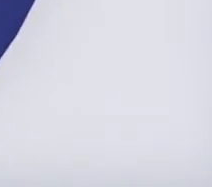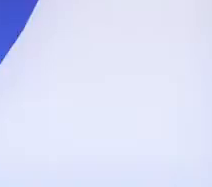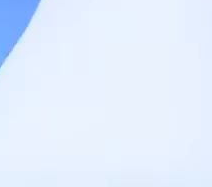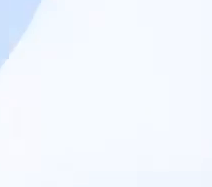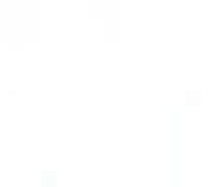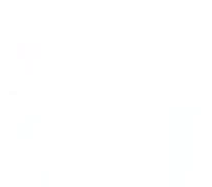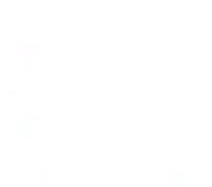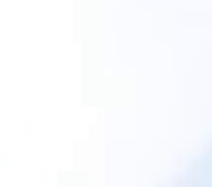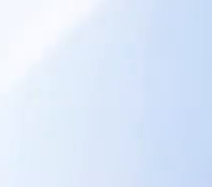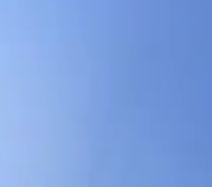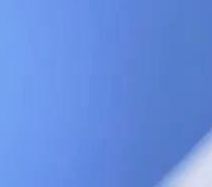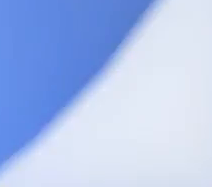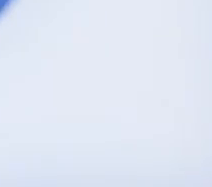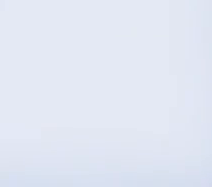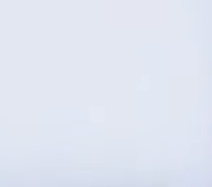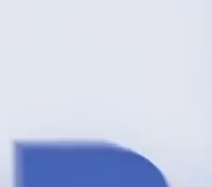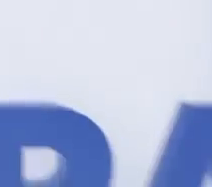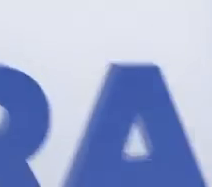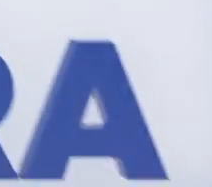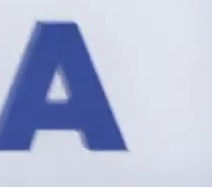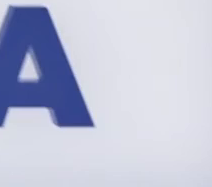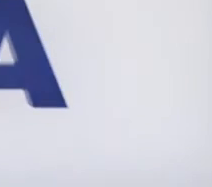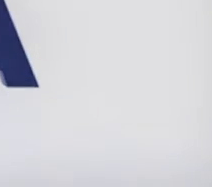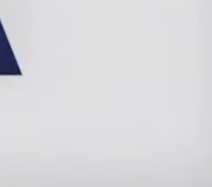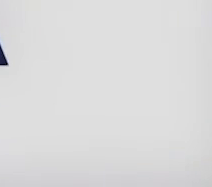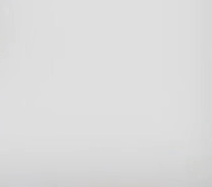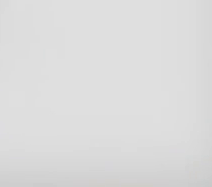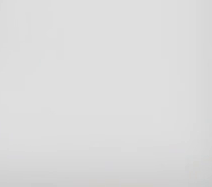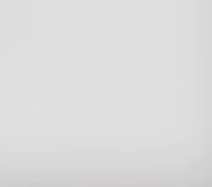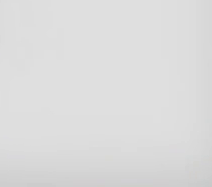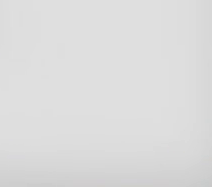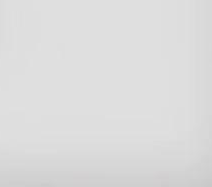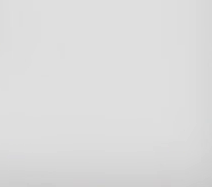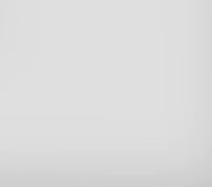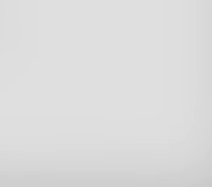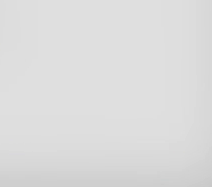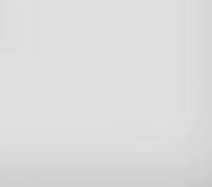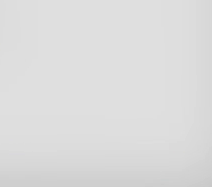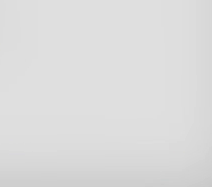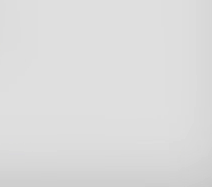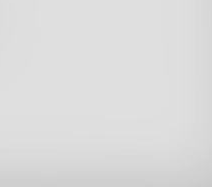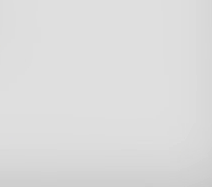TV Câmara Campinas.